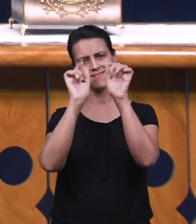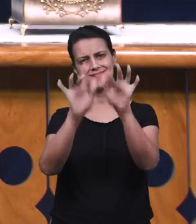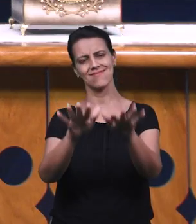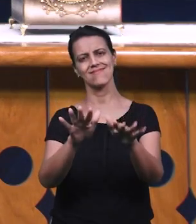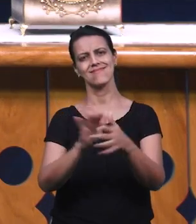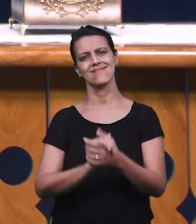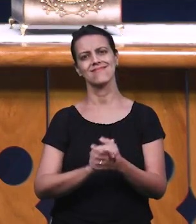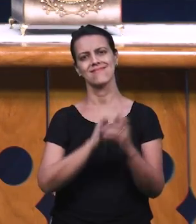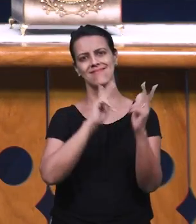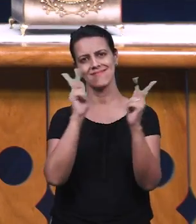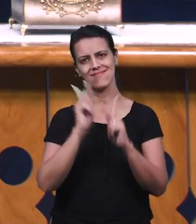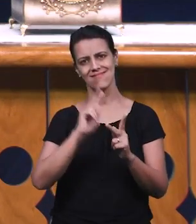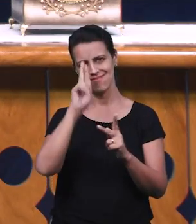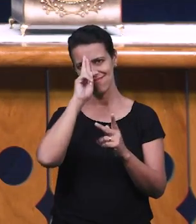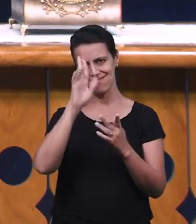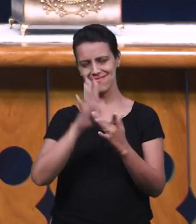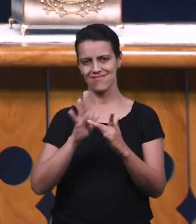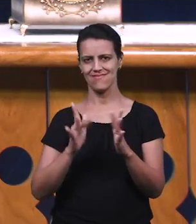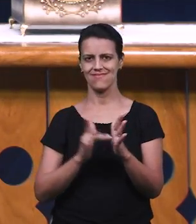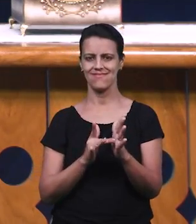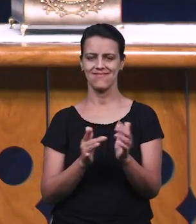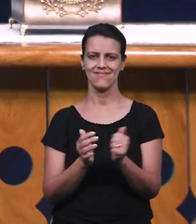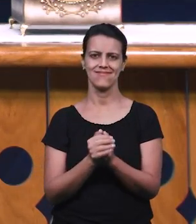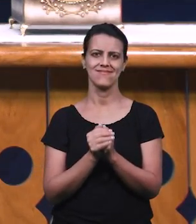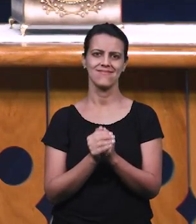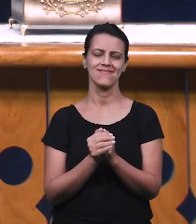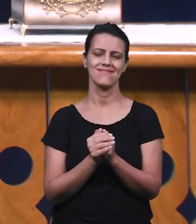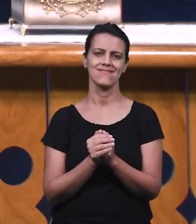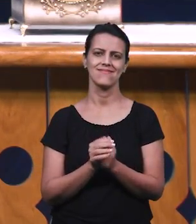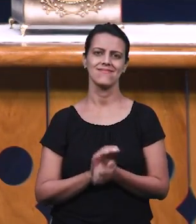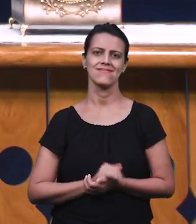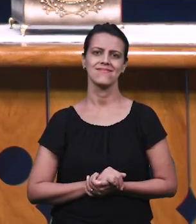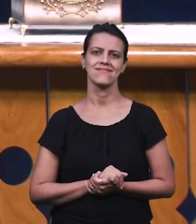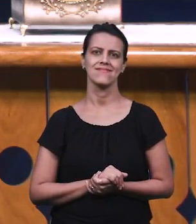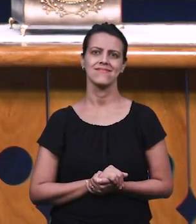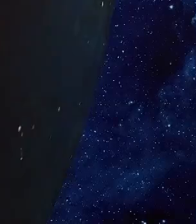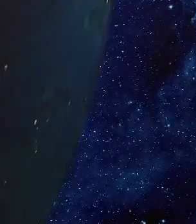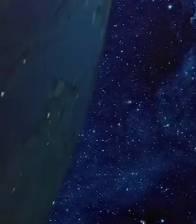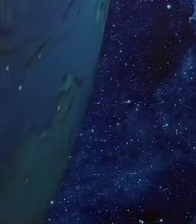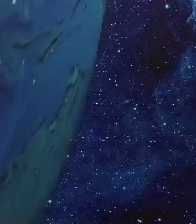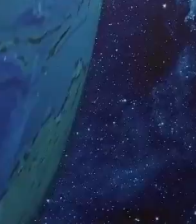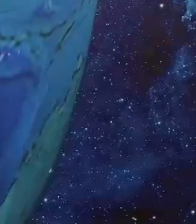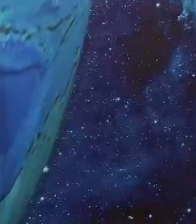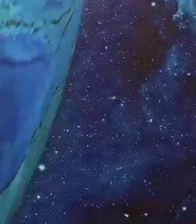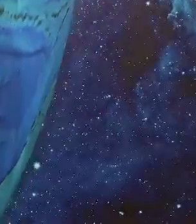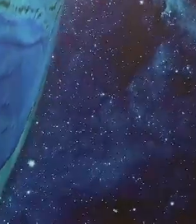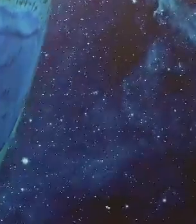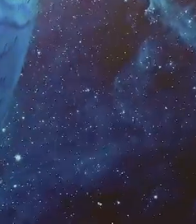Senhor vos abençoe. A paz do Senhor Jesus.